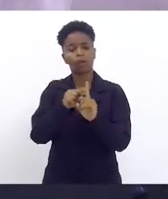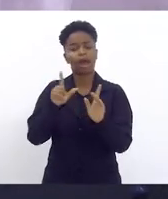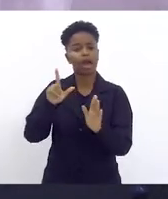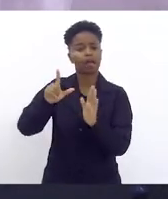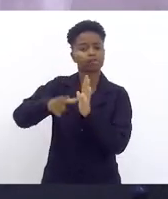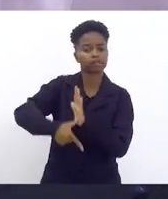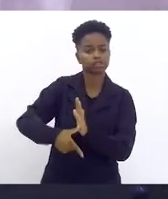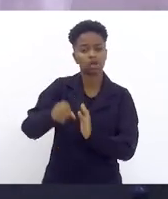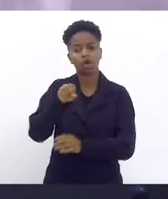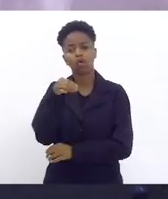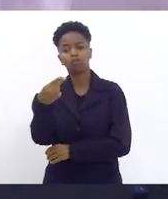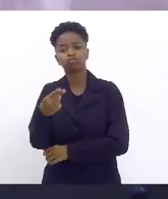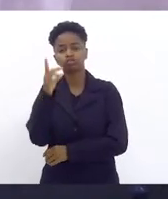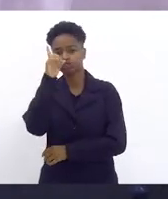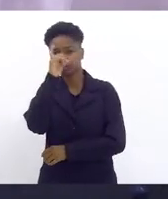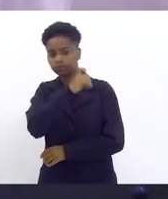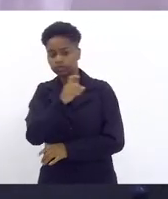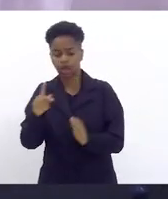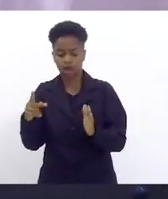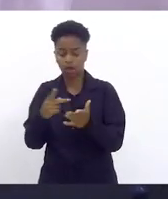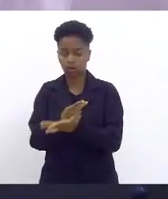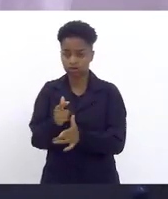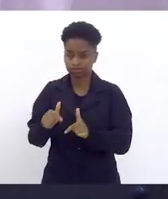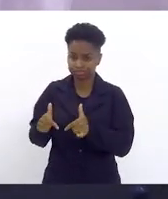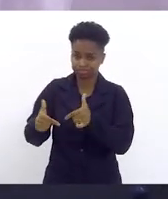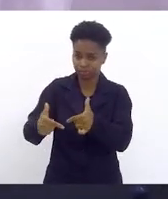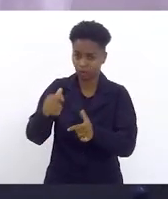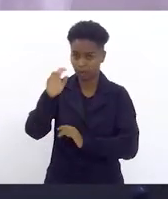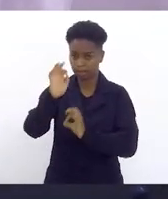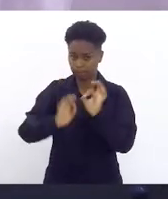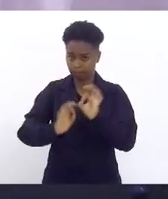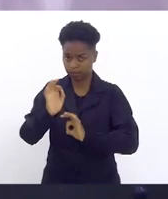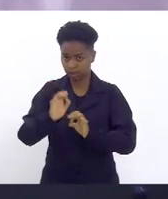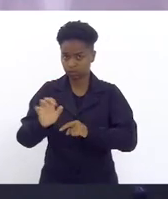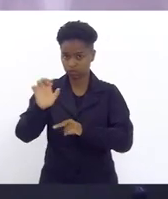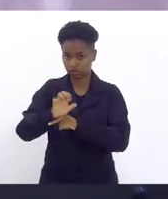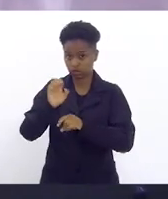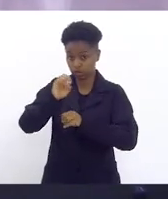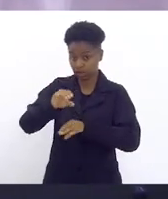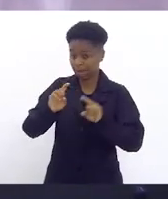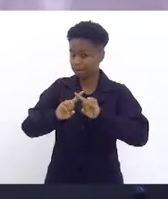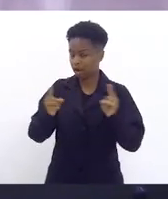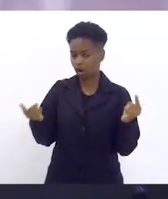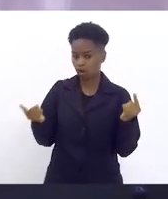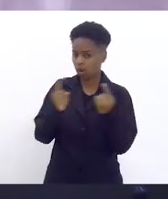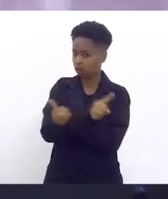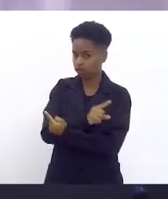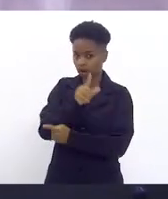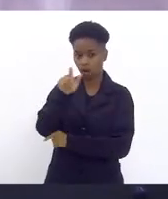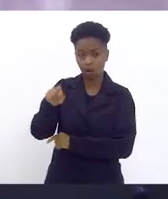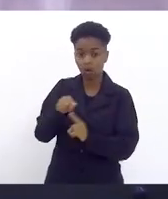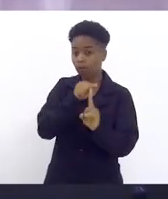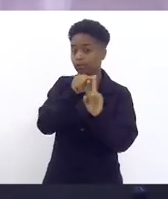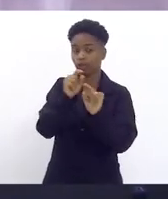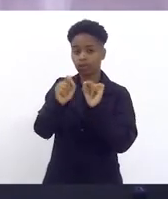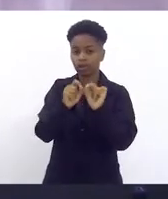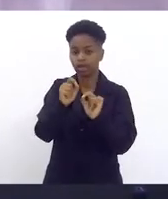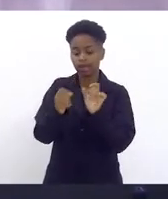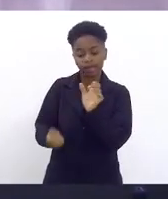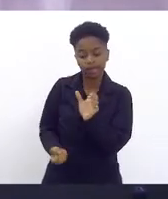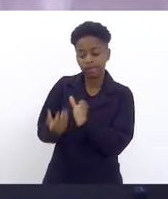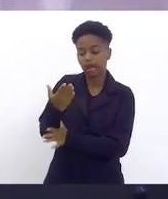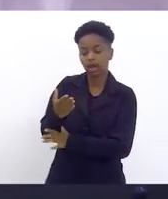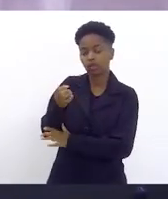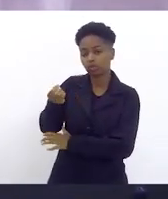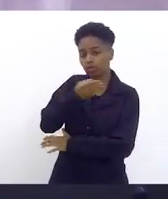atrasar ou dificultar a implementação do plano Estadual de Educação mas ao contrário a intenção é de implementar